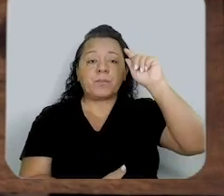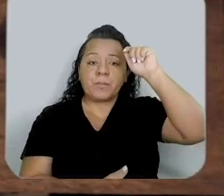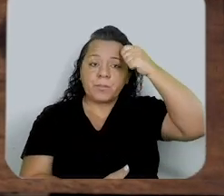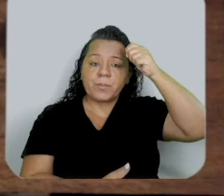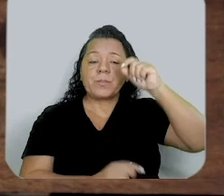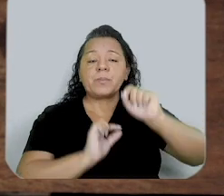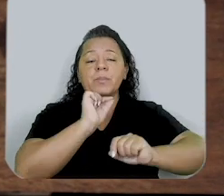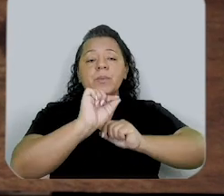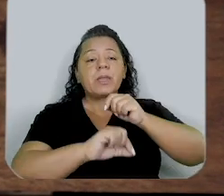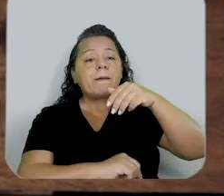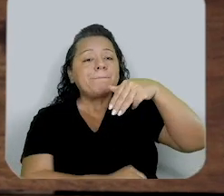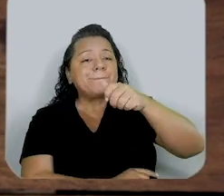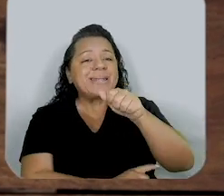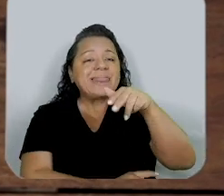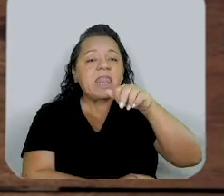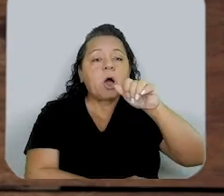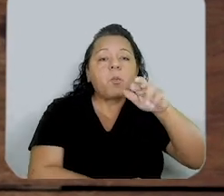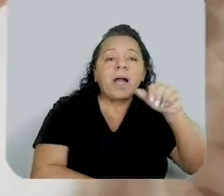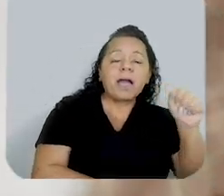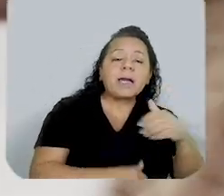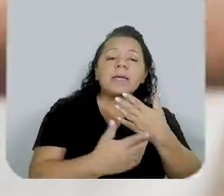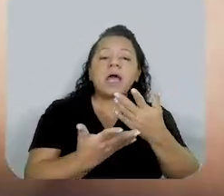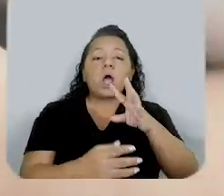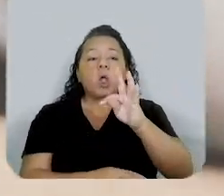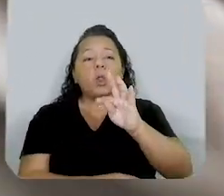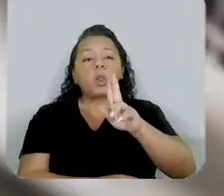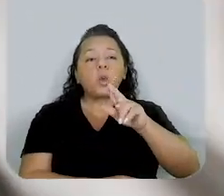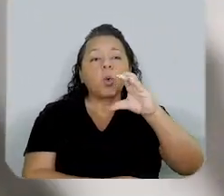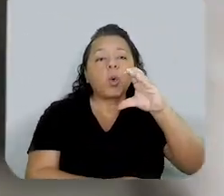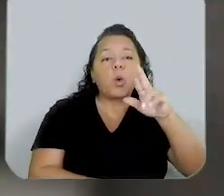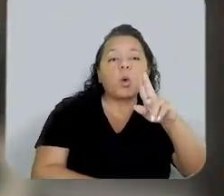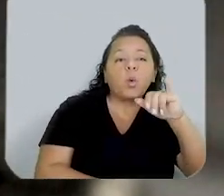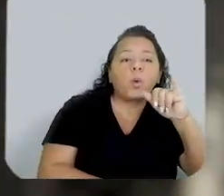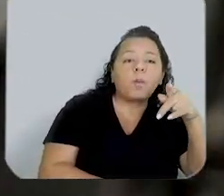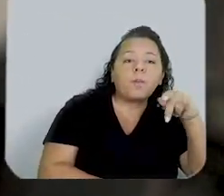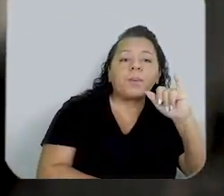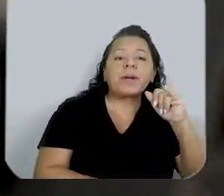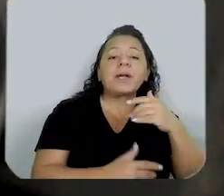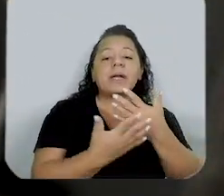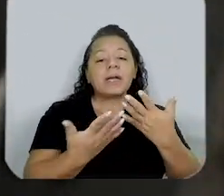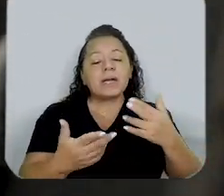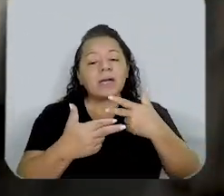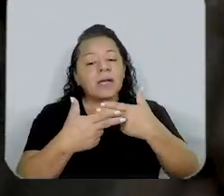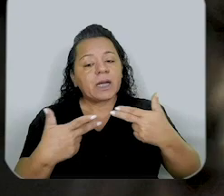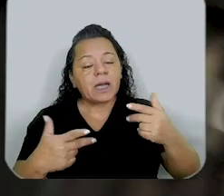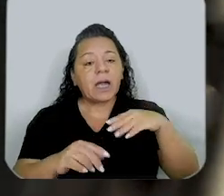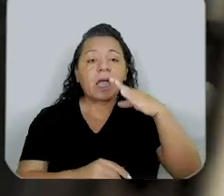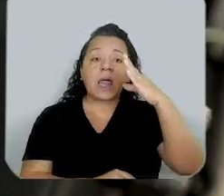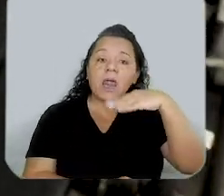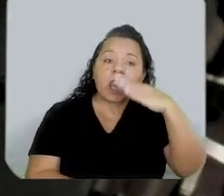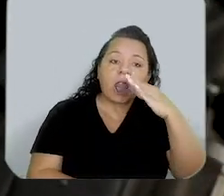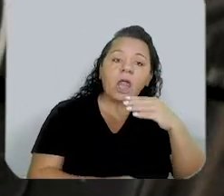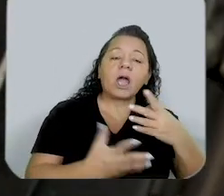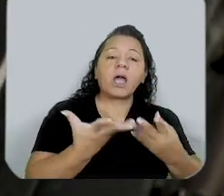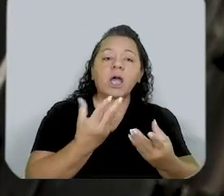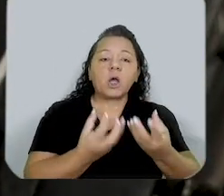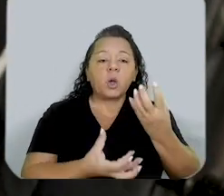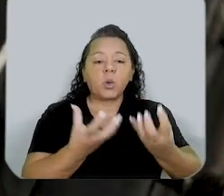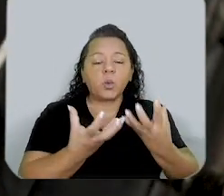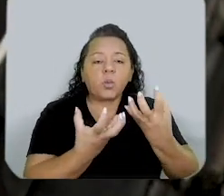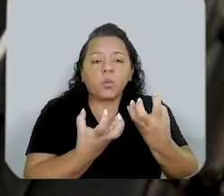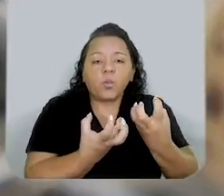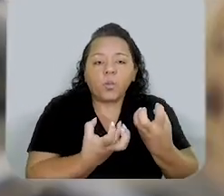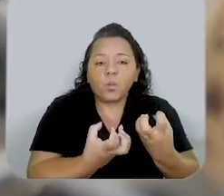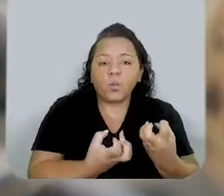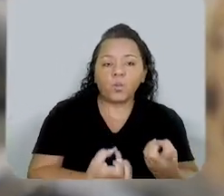também, às vezes vem a pimenta defumada, quando a gente solicita de lá, vem a pimenta defumada